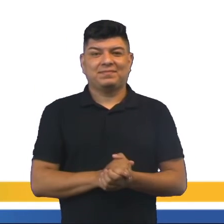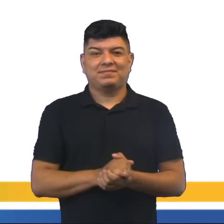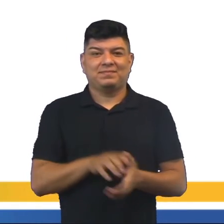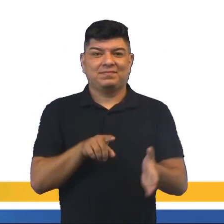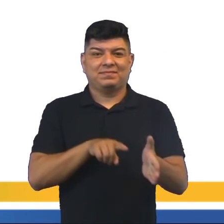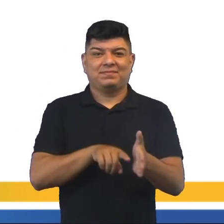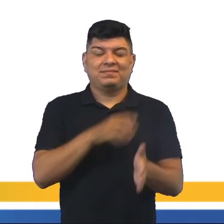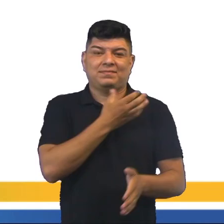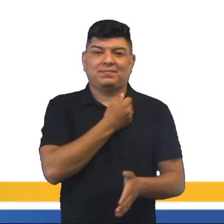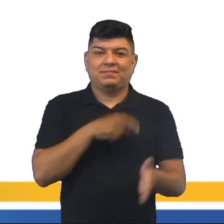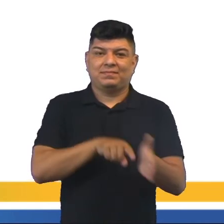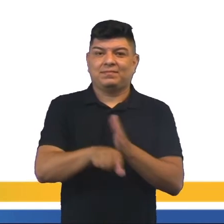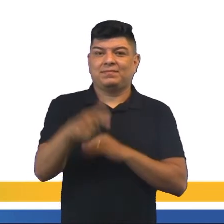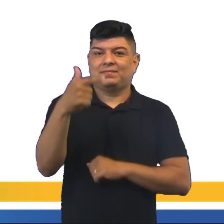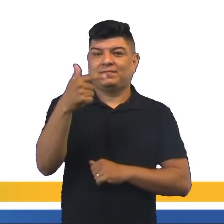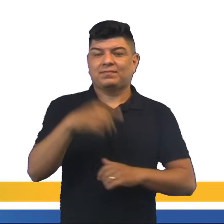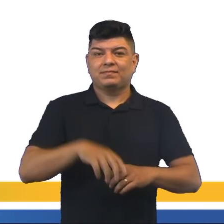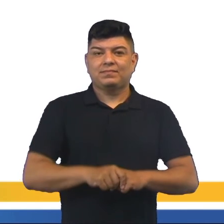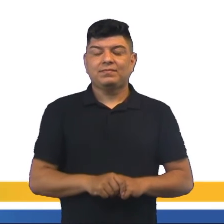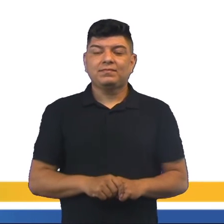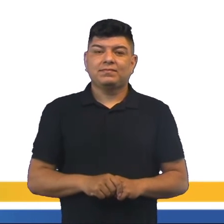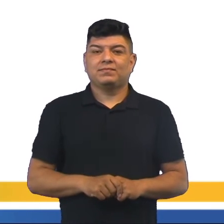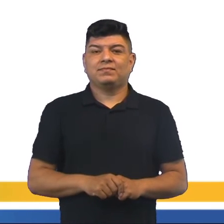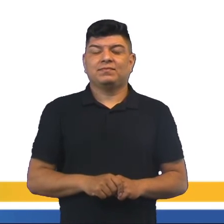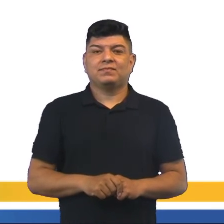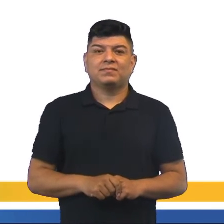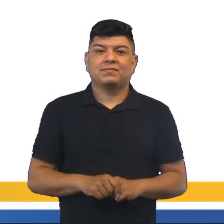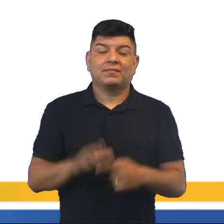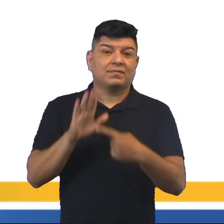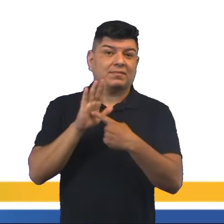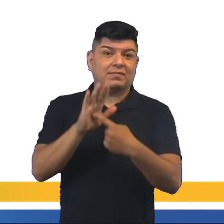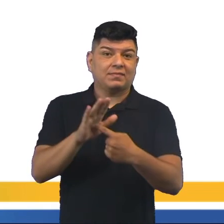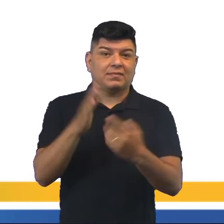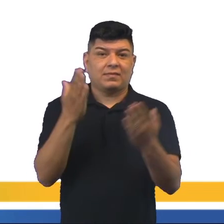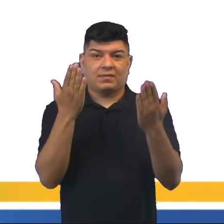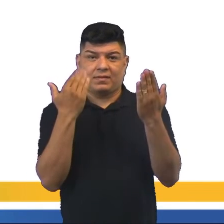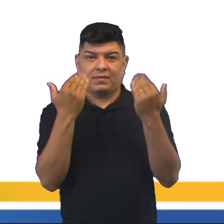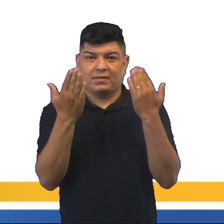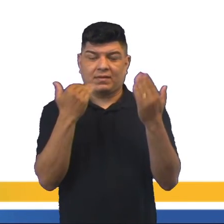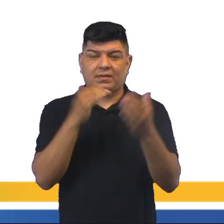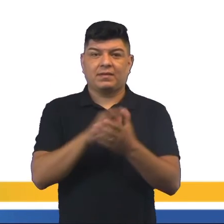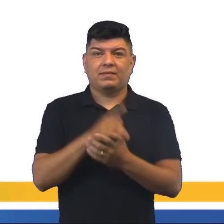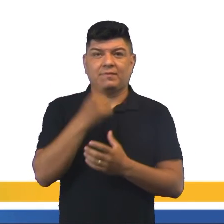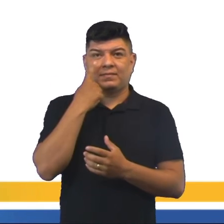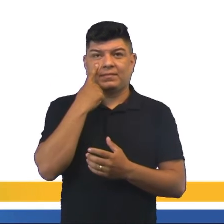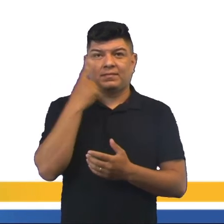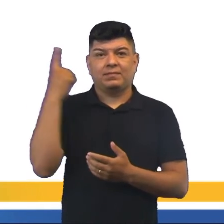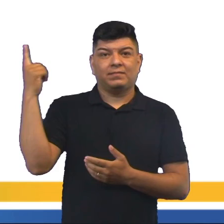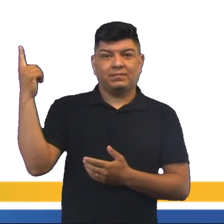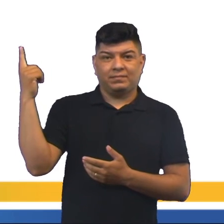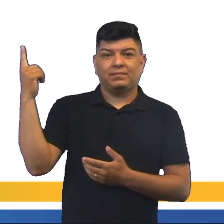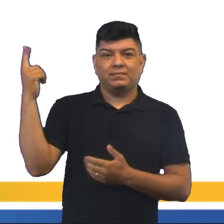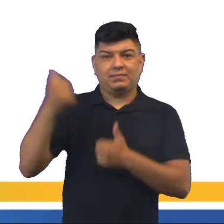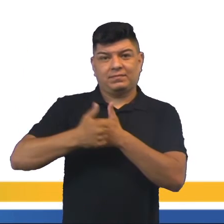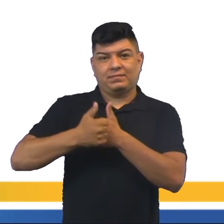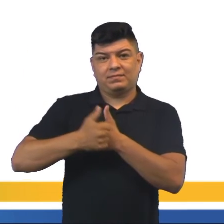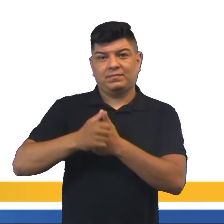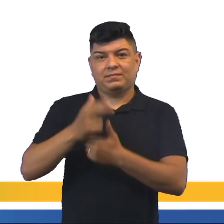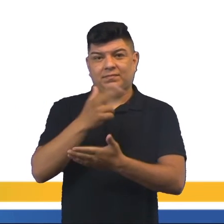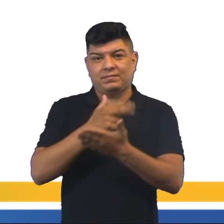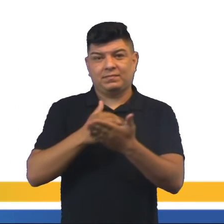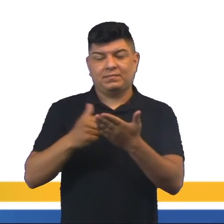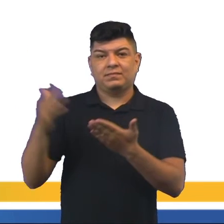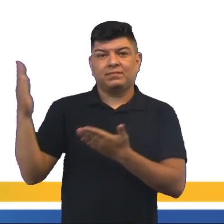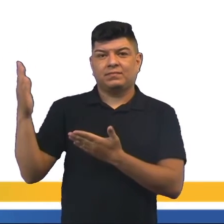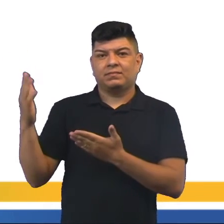segunda questão. A questão coloca em debate pela SAGE. Olha só, você tem uma SAGEzinha aí do lado, né? O cara